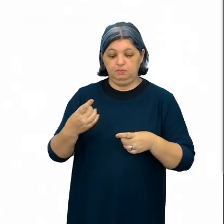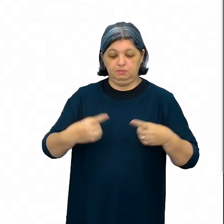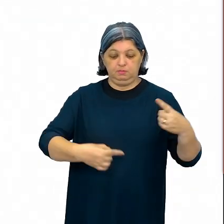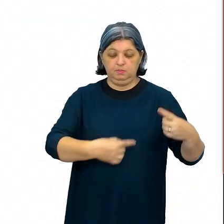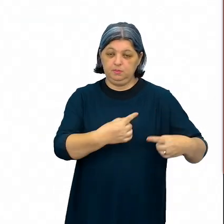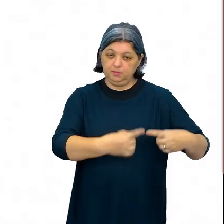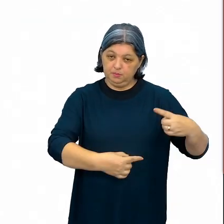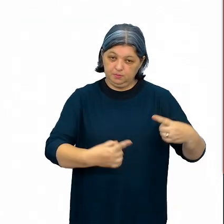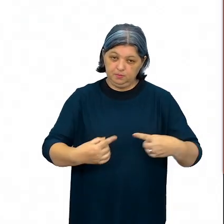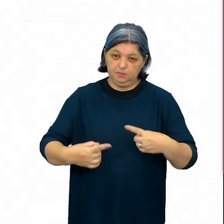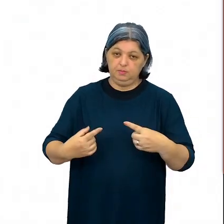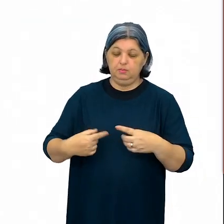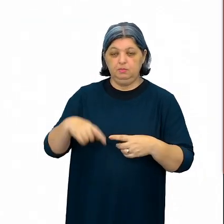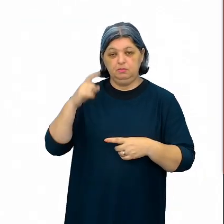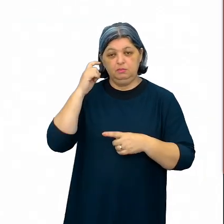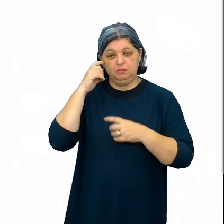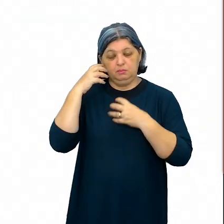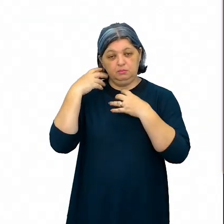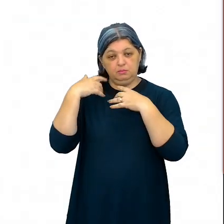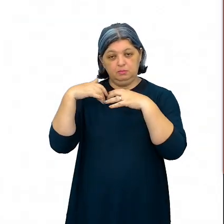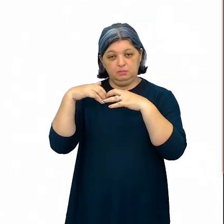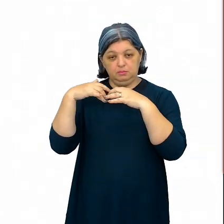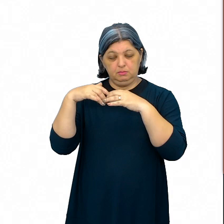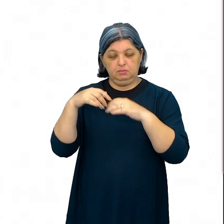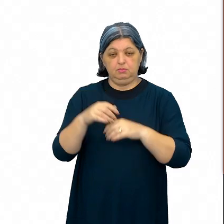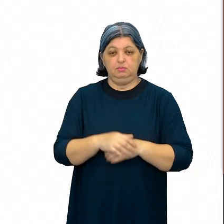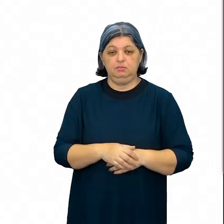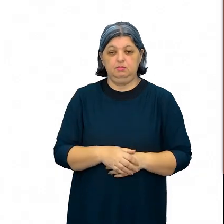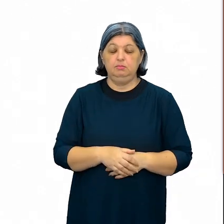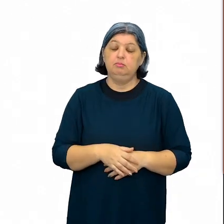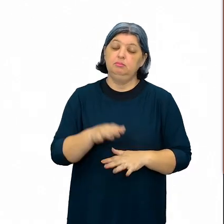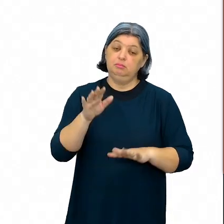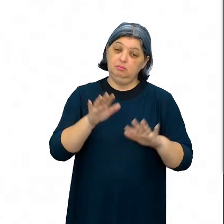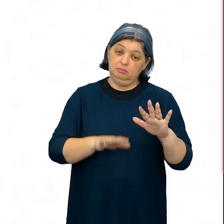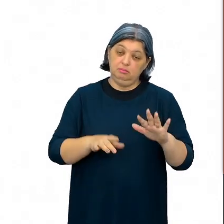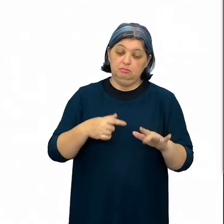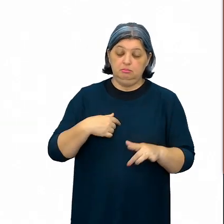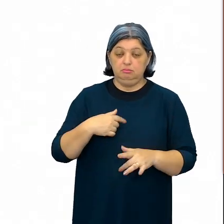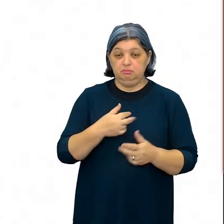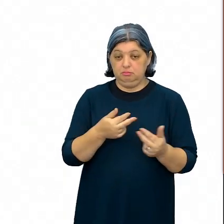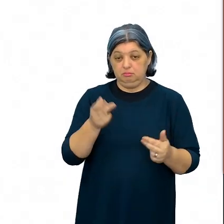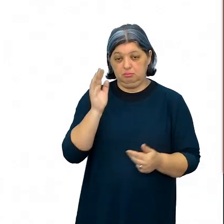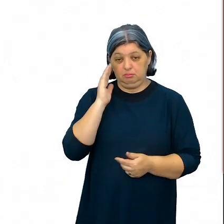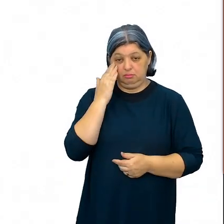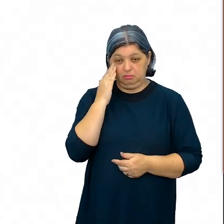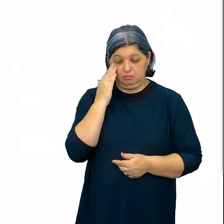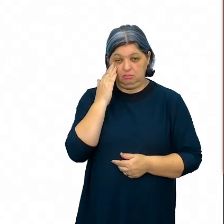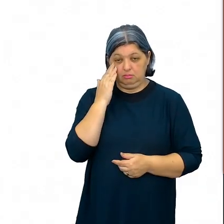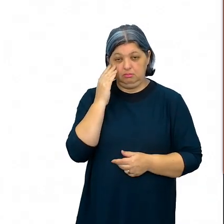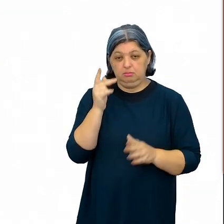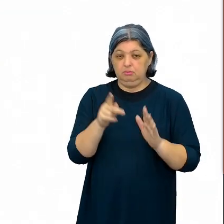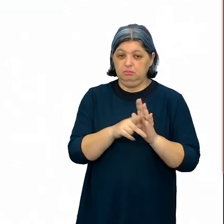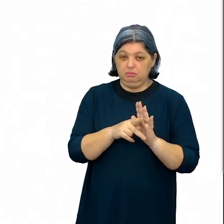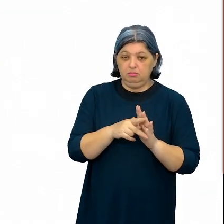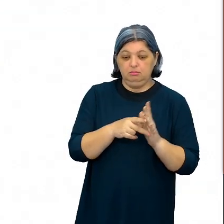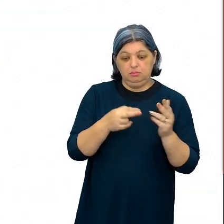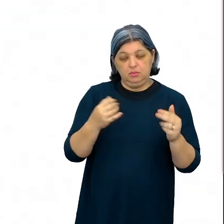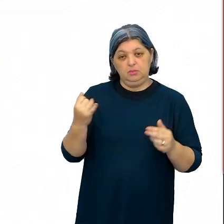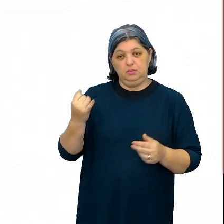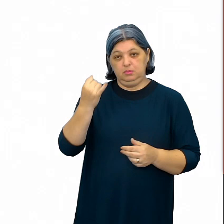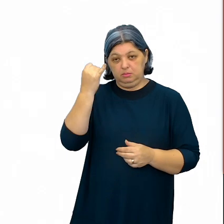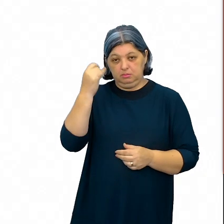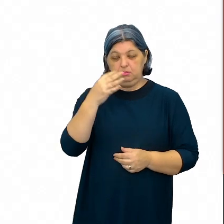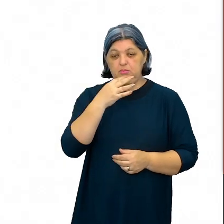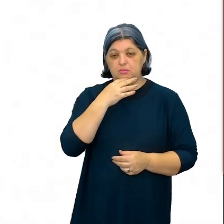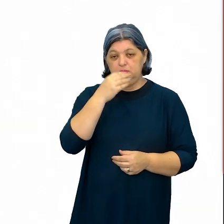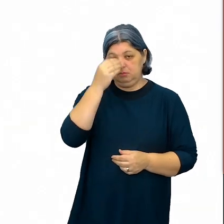discussões das nossas reflexões aqui talvez aquilo que eu entenda que são pontos fortes e relação